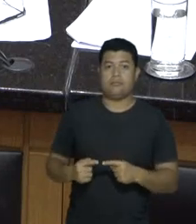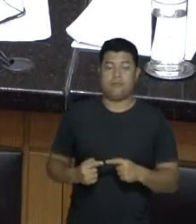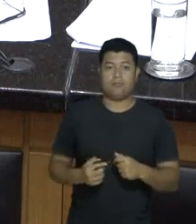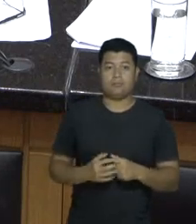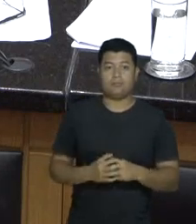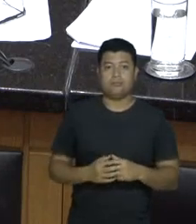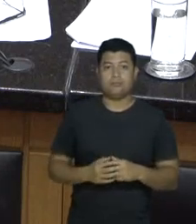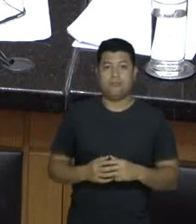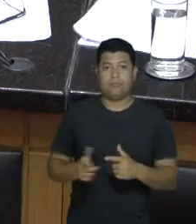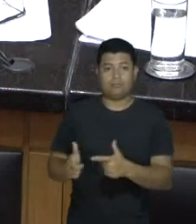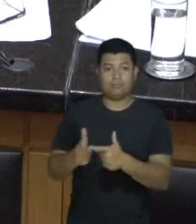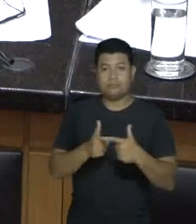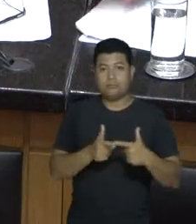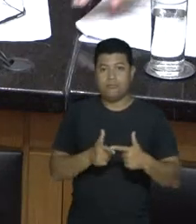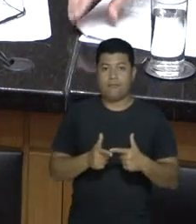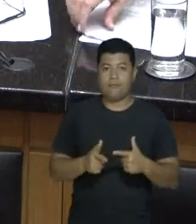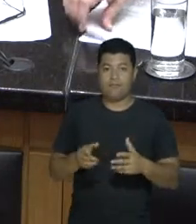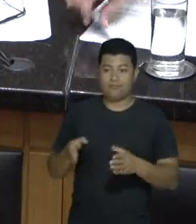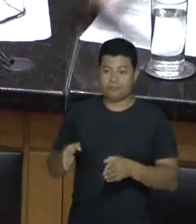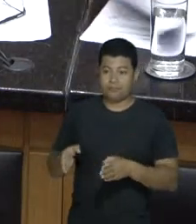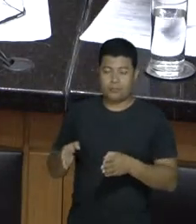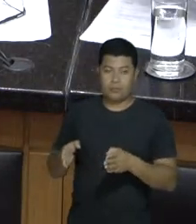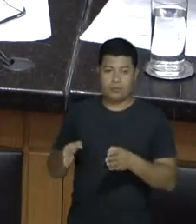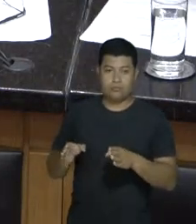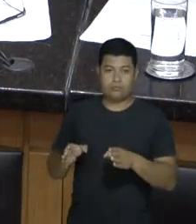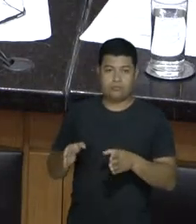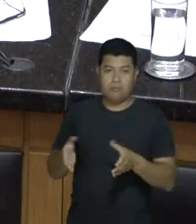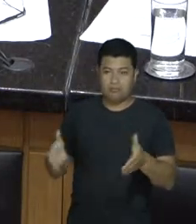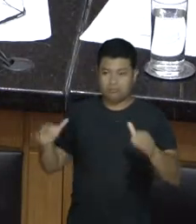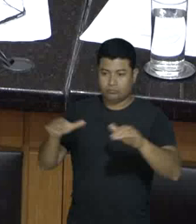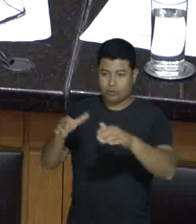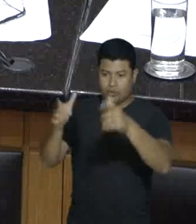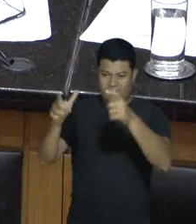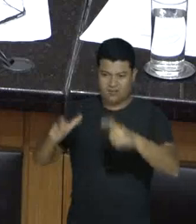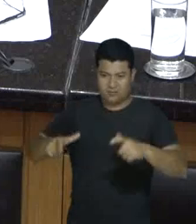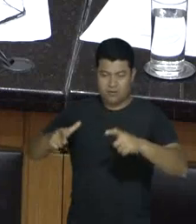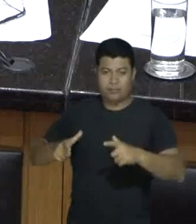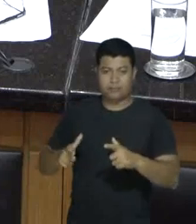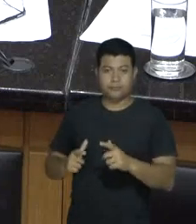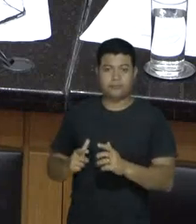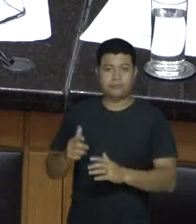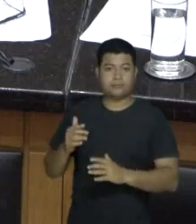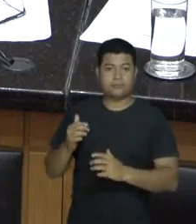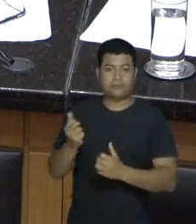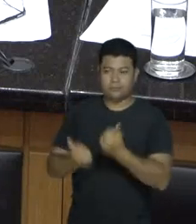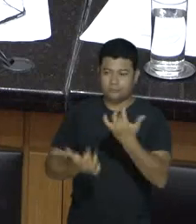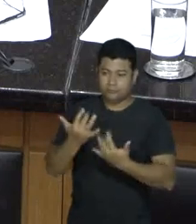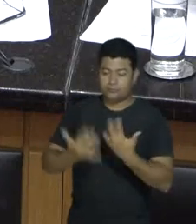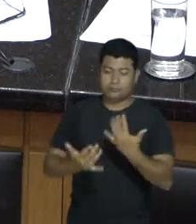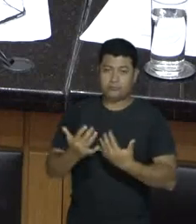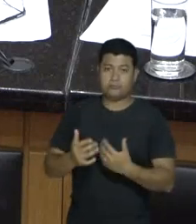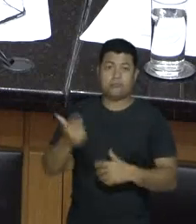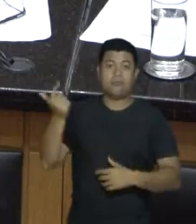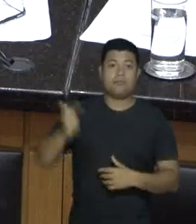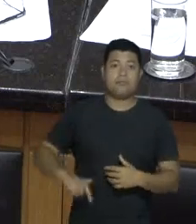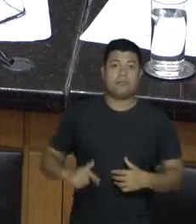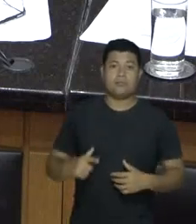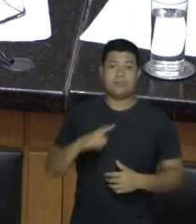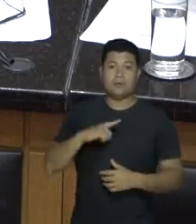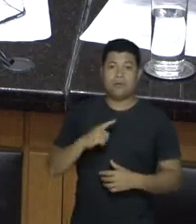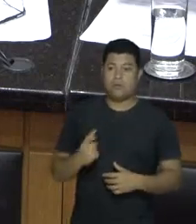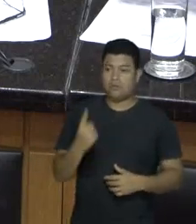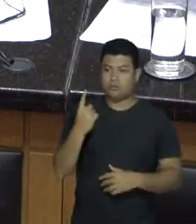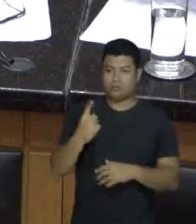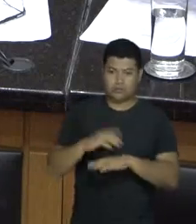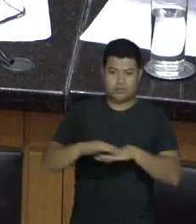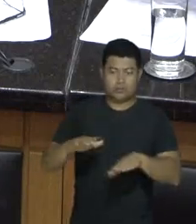um licenciamento de um forno desse. E mais, uma indústria cerâmica dessa pode não ter um forno só, ela